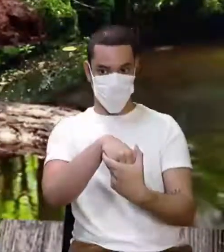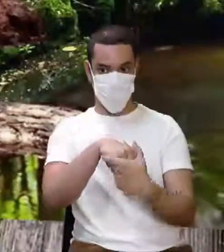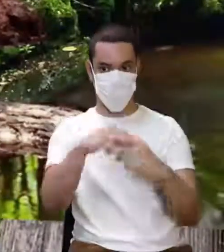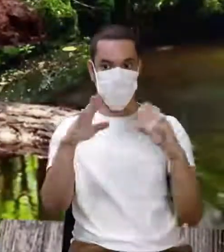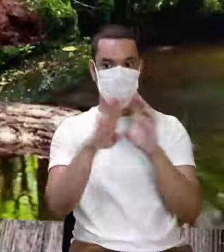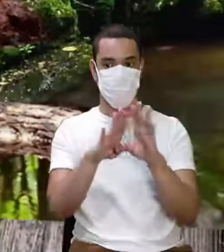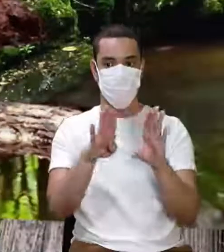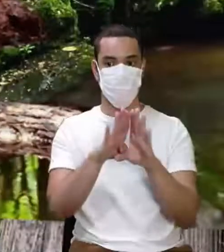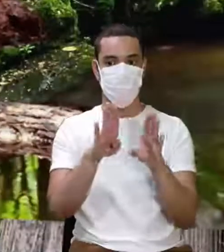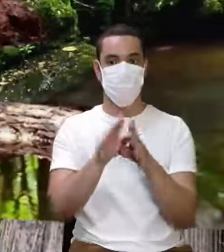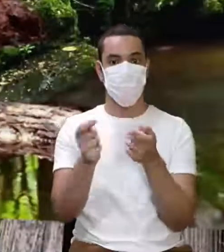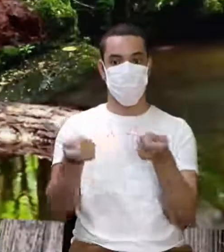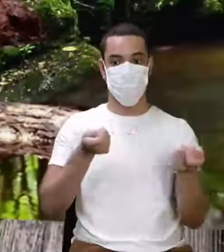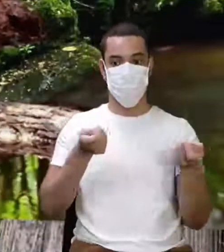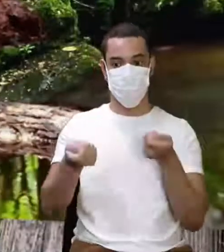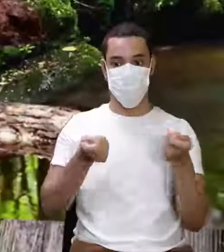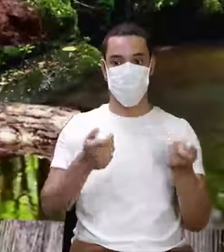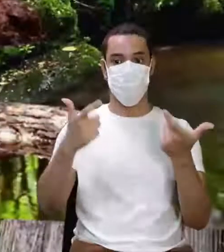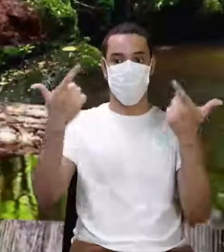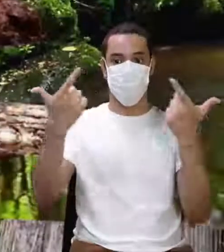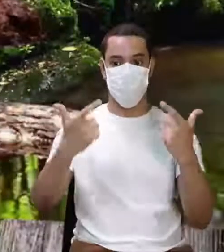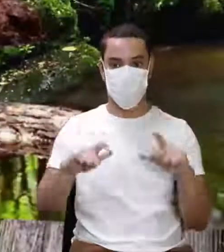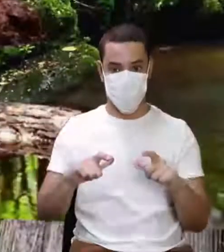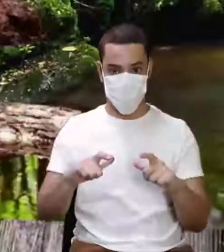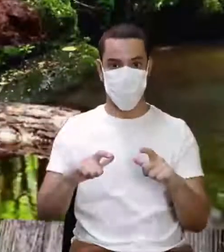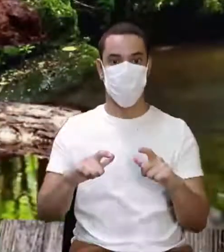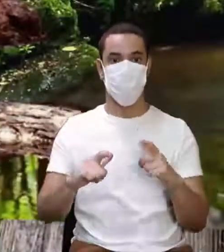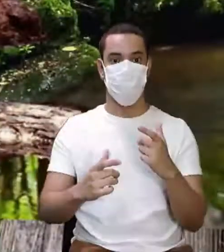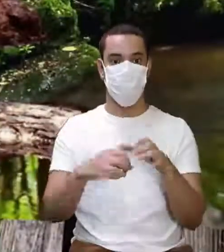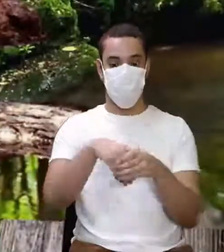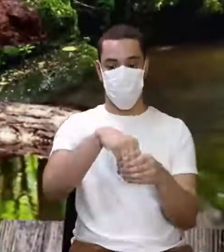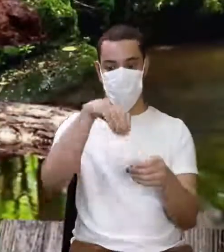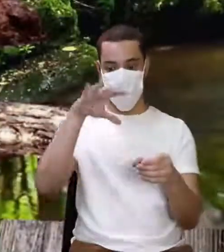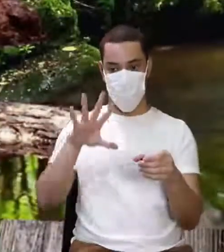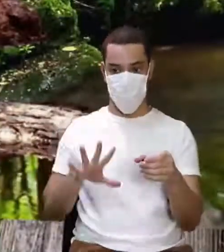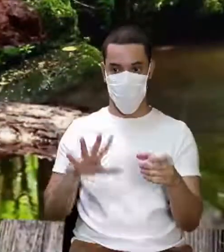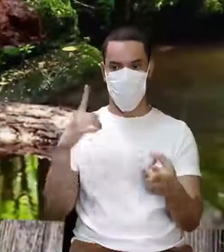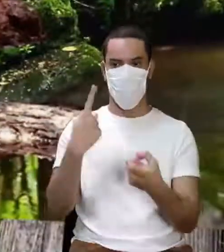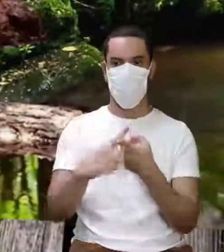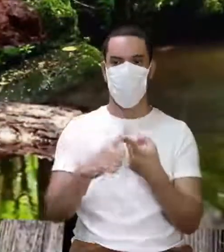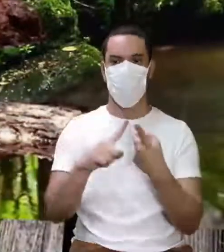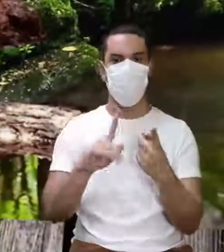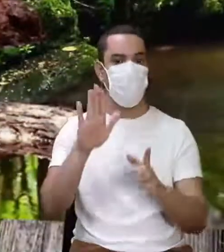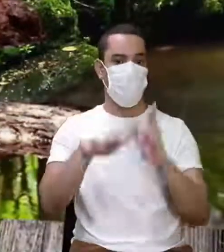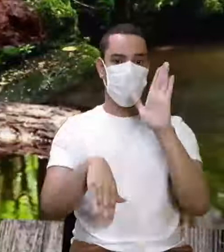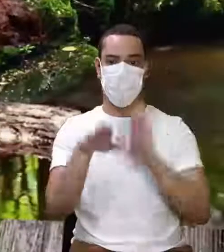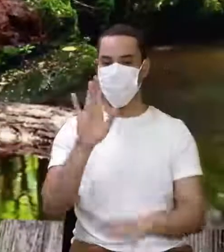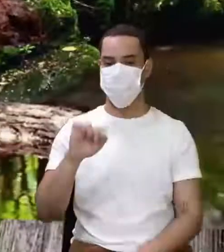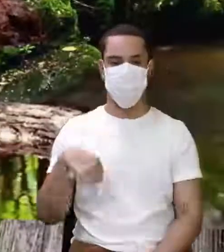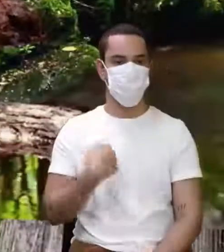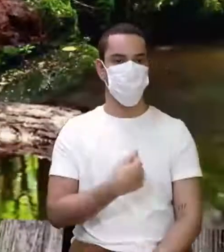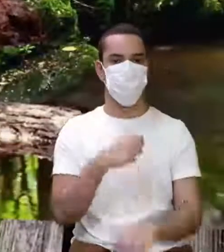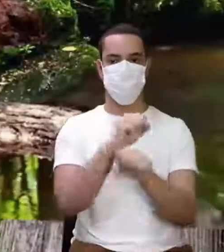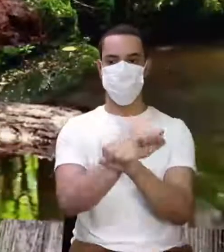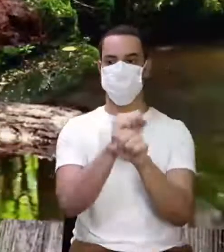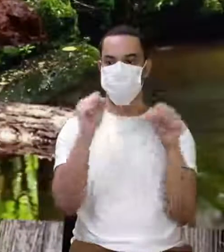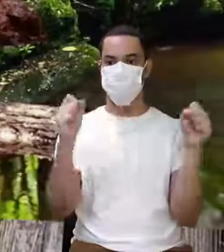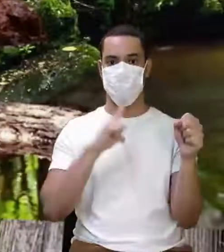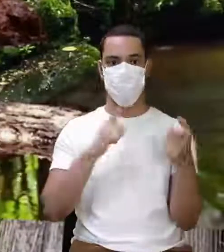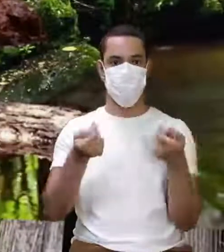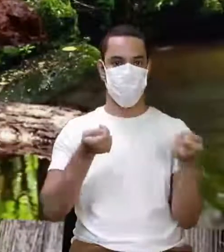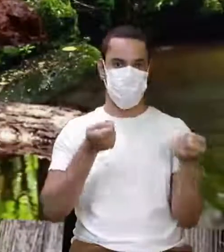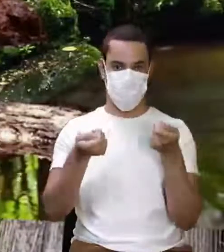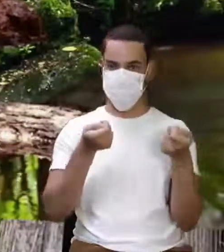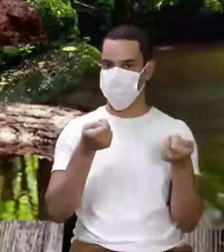e fatores controladores externos, dos quais muitas vezes nós não podemos ter o